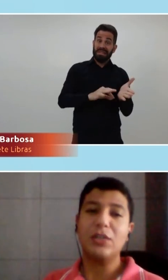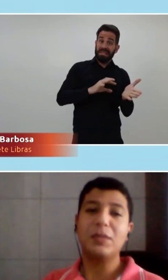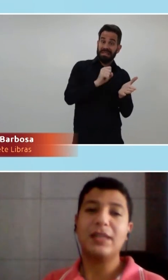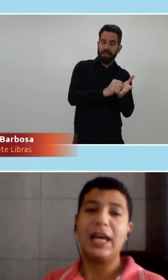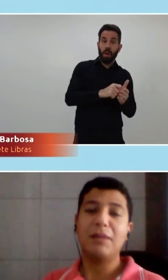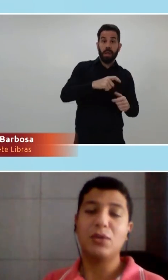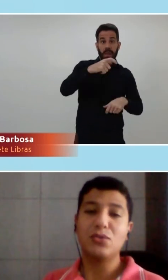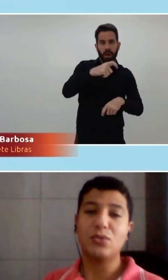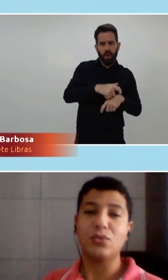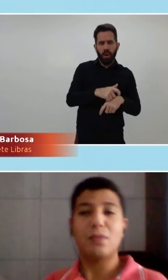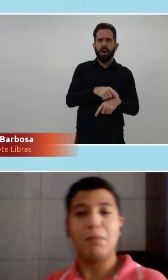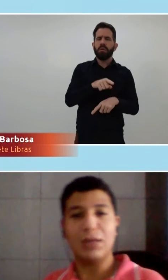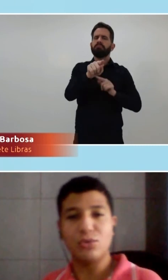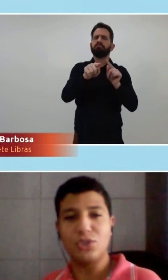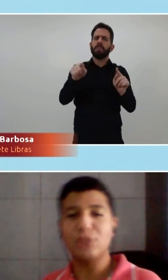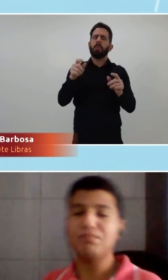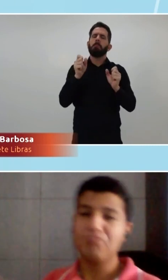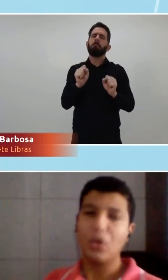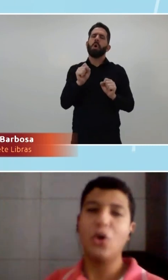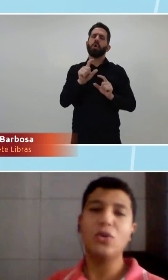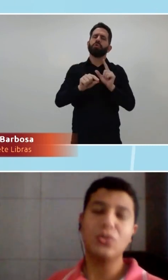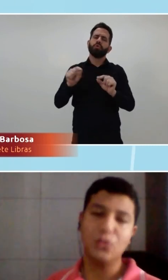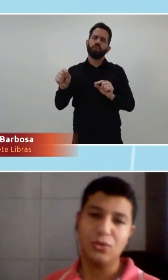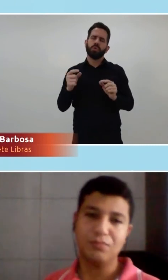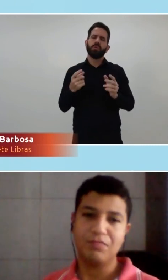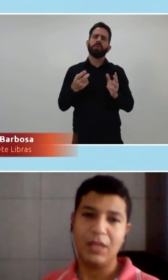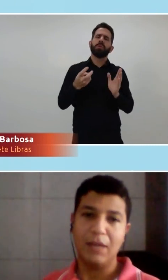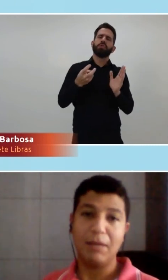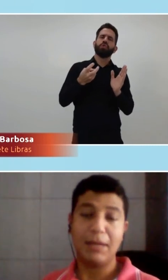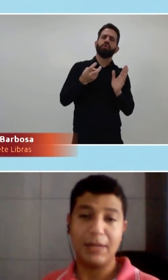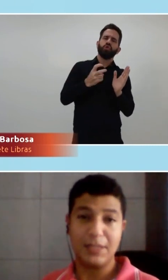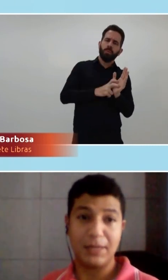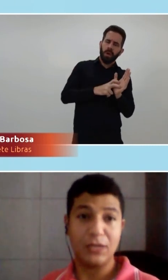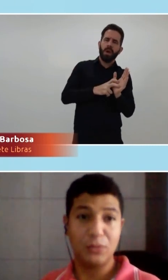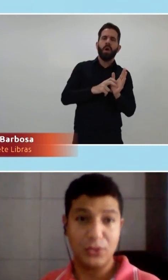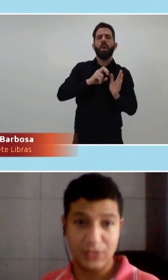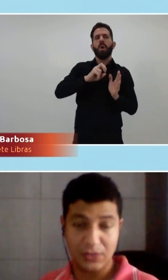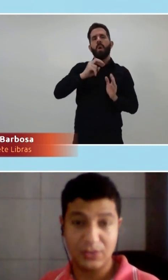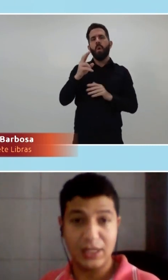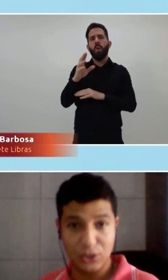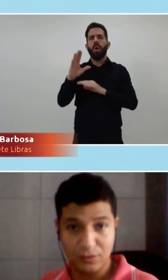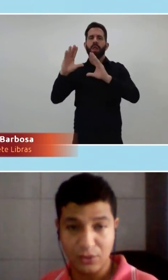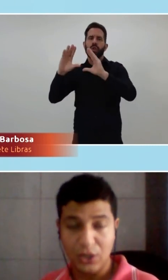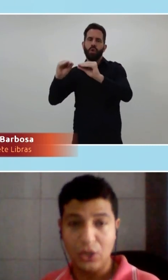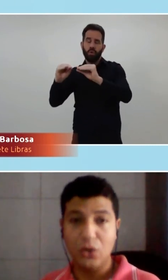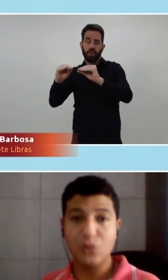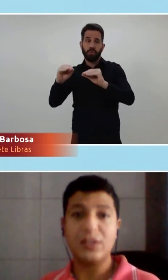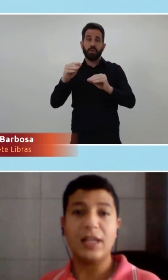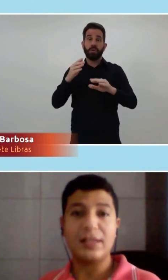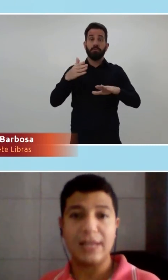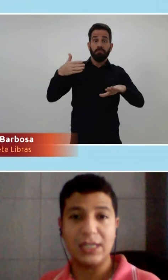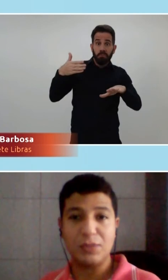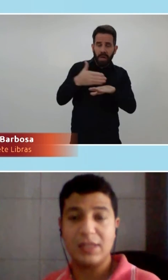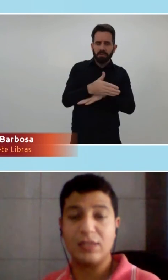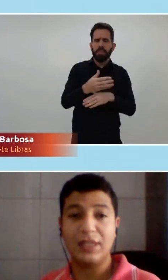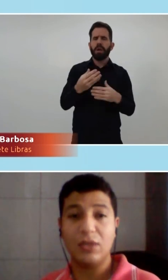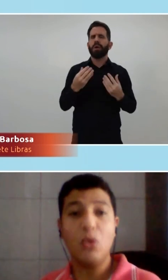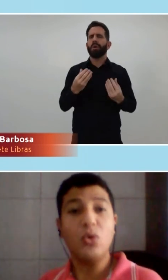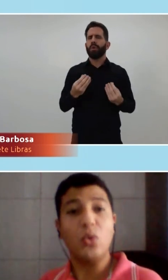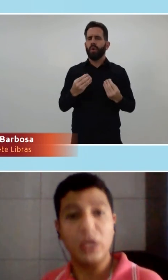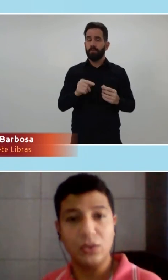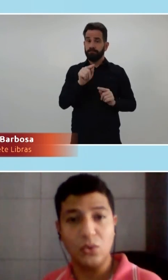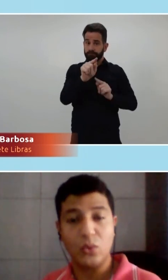podem optar pelos turnos matutino ou noturno. Para participar do processo seletivo, os interessados precisam